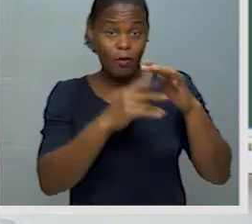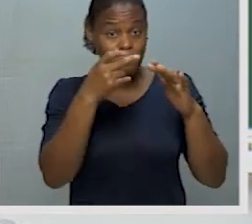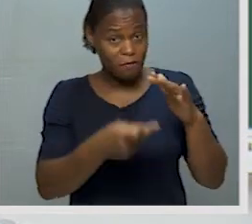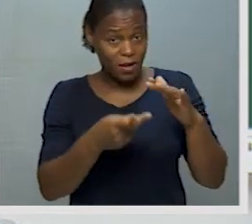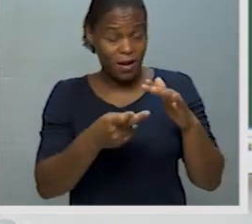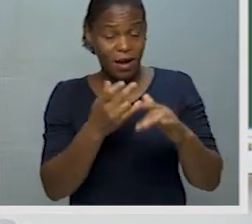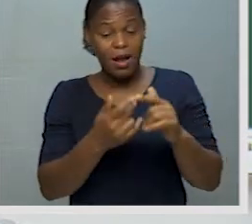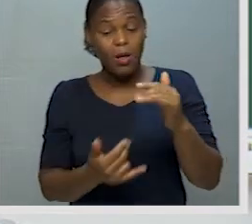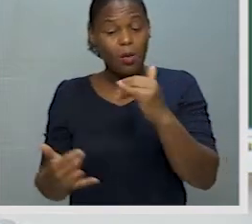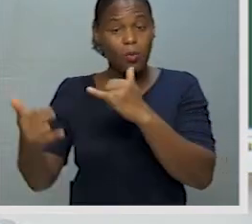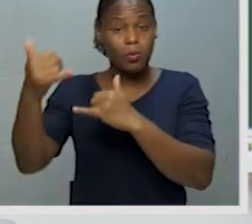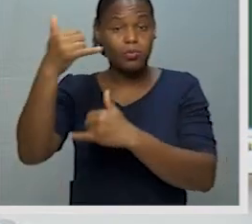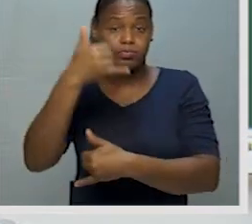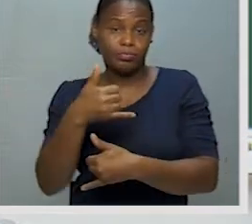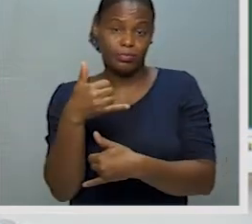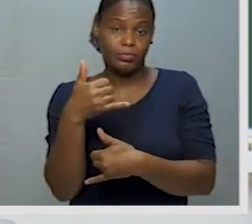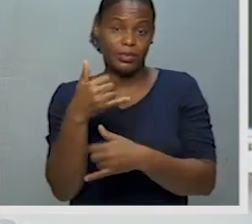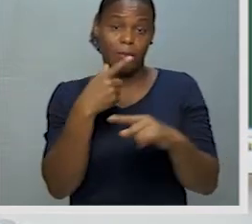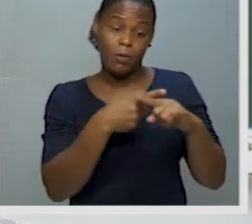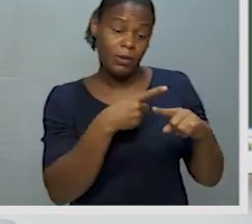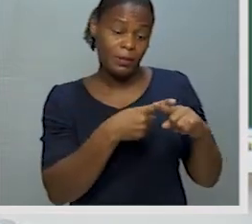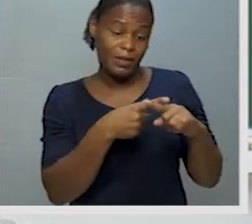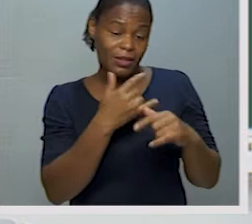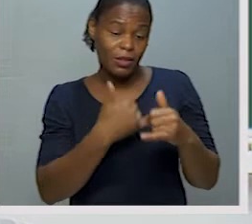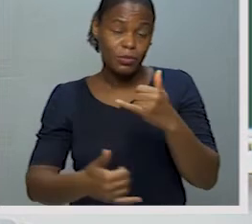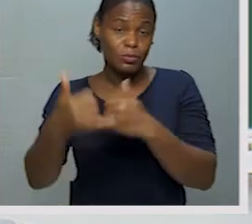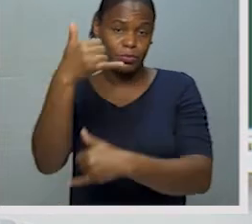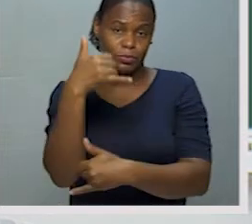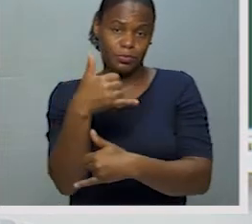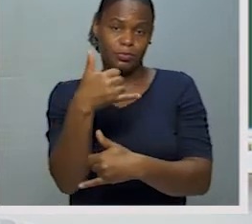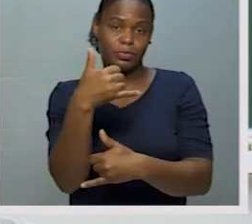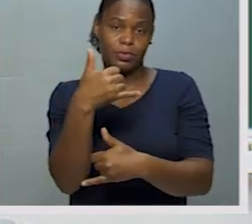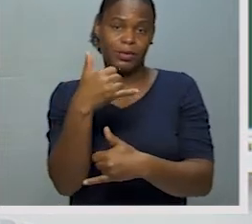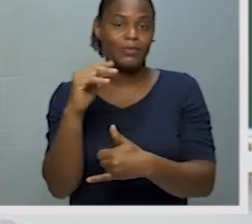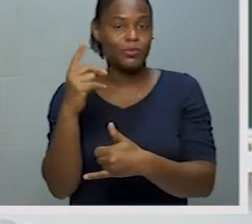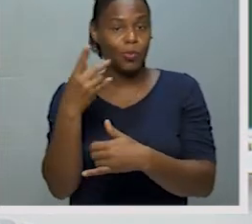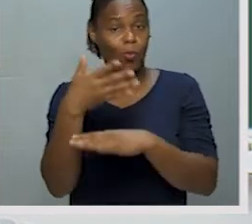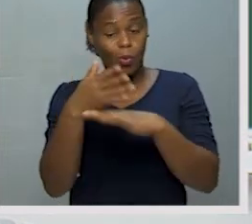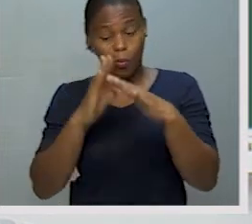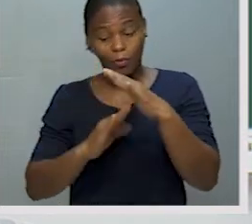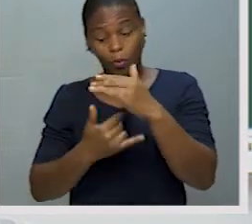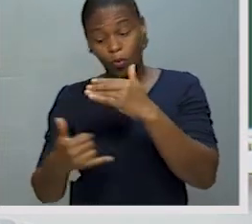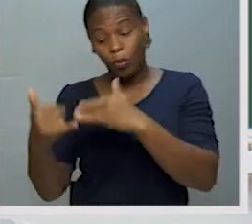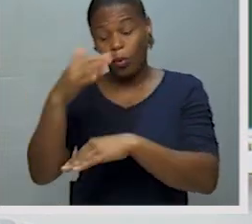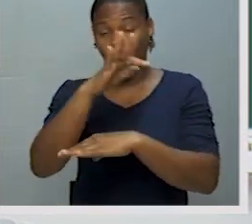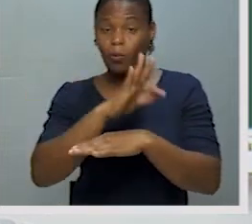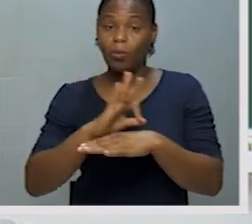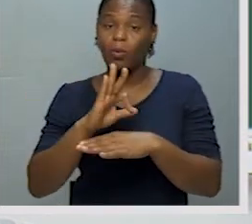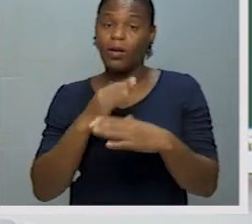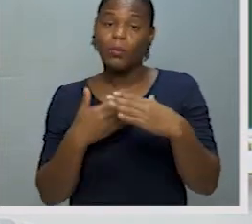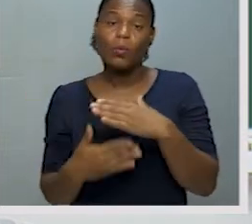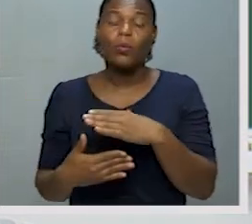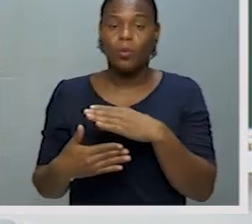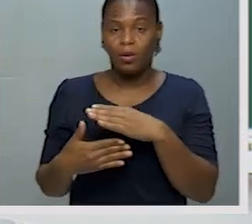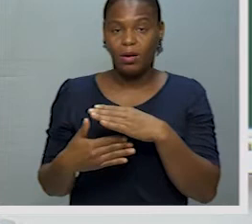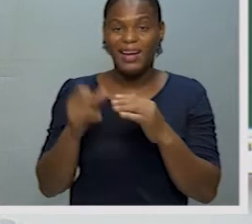permanece e vamos multiplicá-la pelo inverso da segunda fração. Que é o inverso de